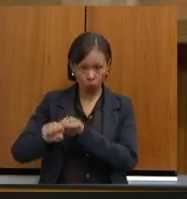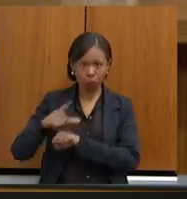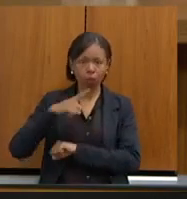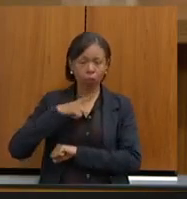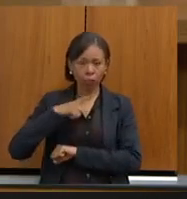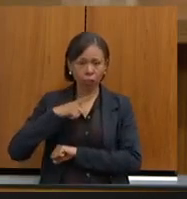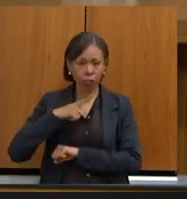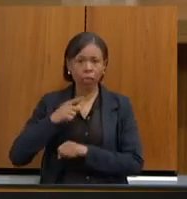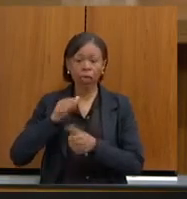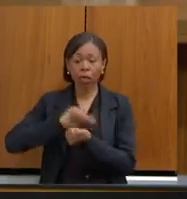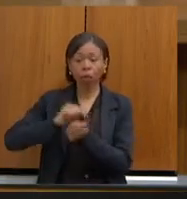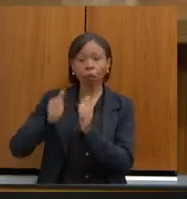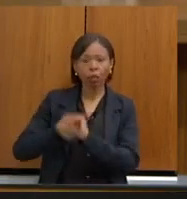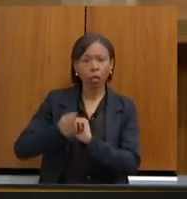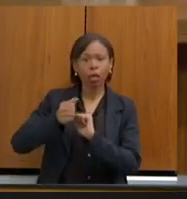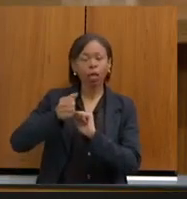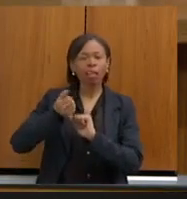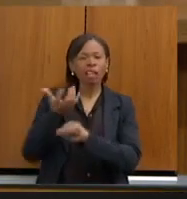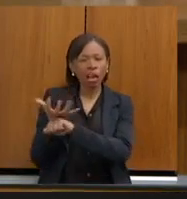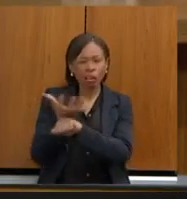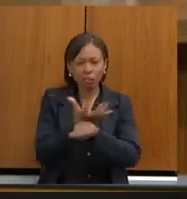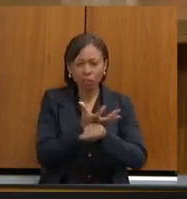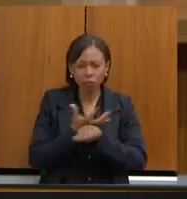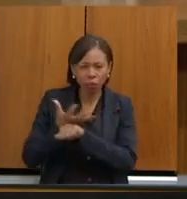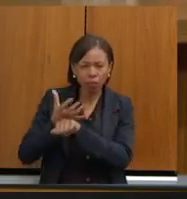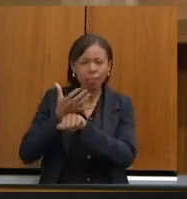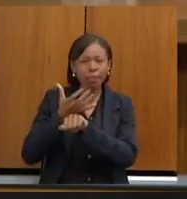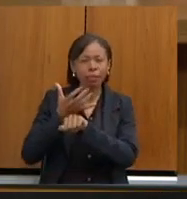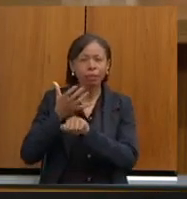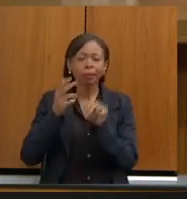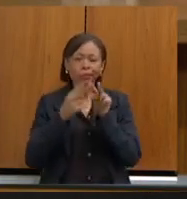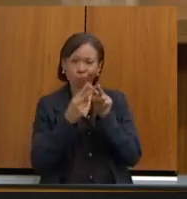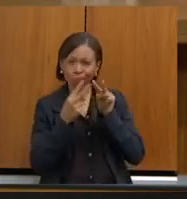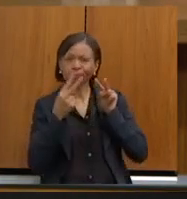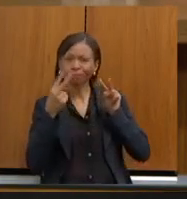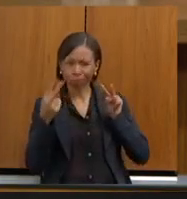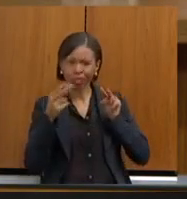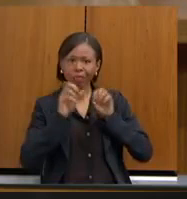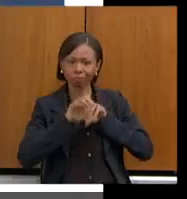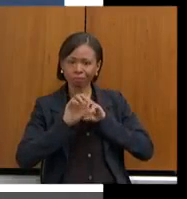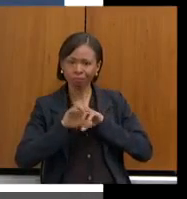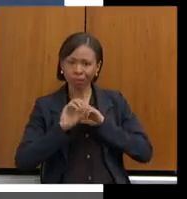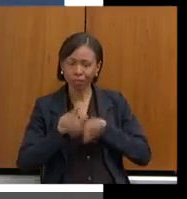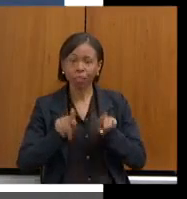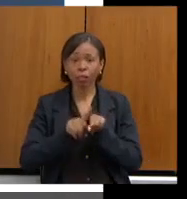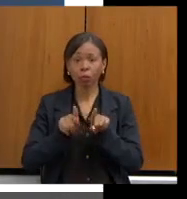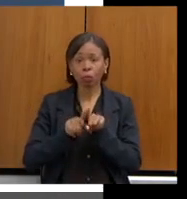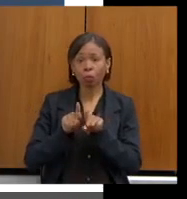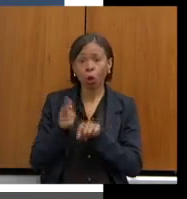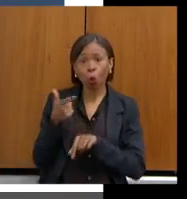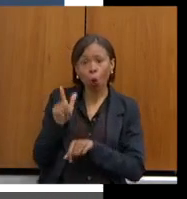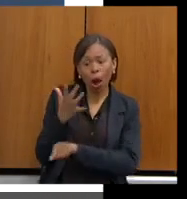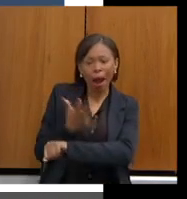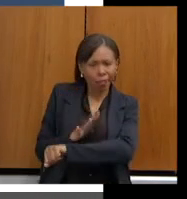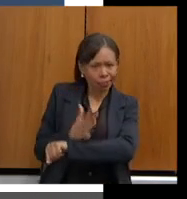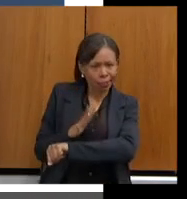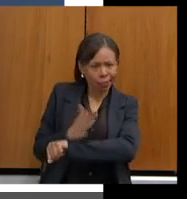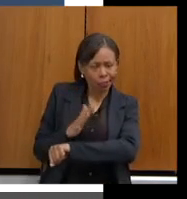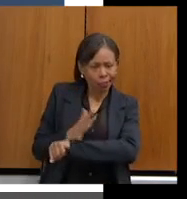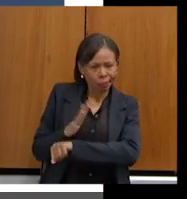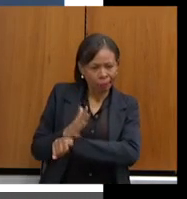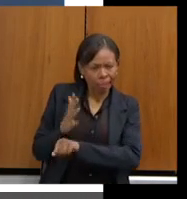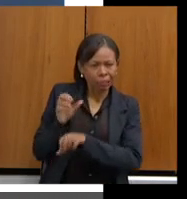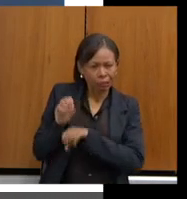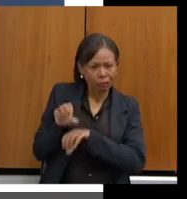nós tivemos adaptação das disciplinas teóricas para o modelo é a de Ea retomada das disciplinas práticas observando-se sempre